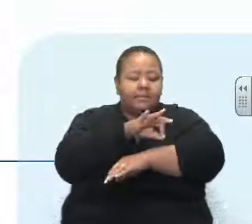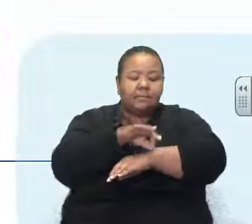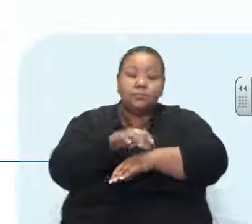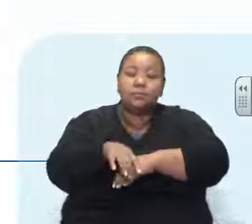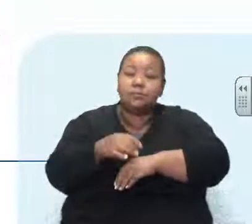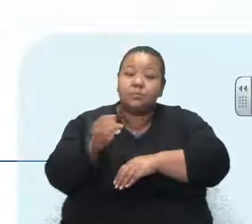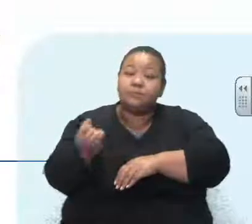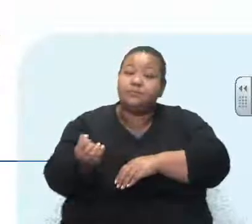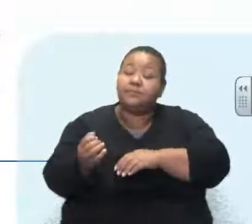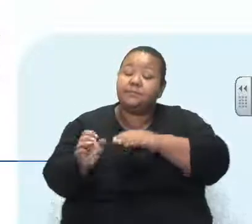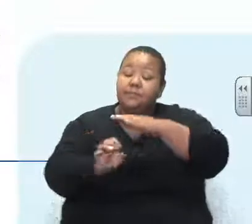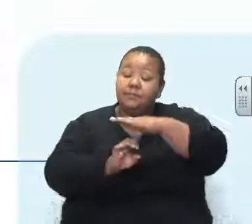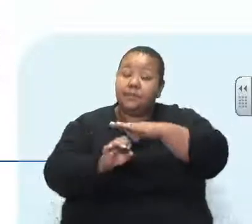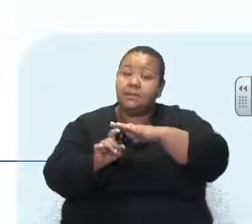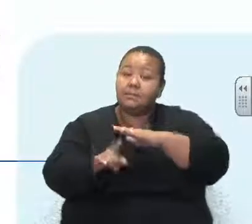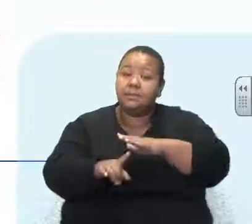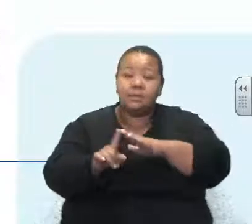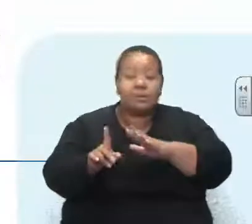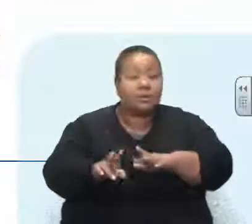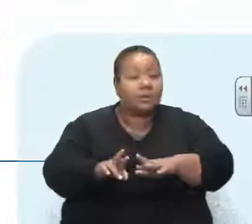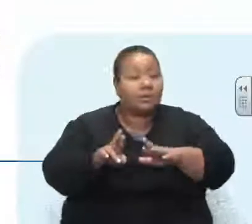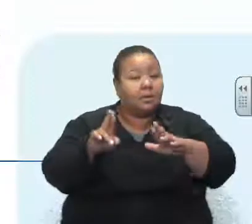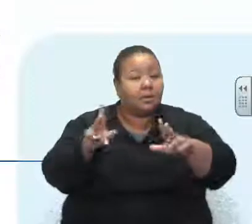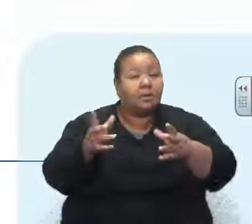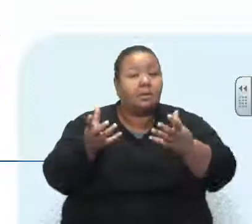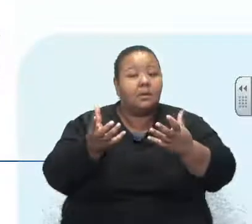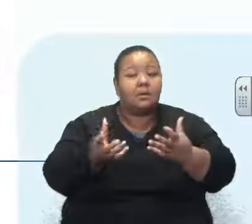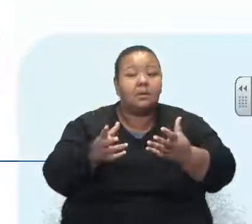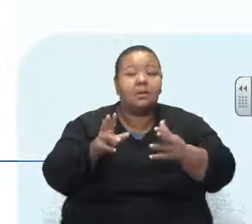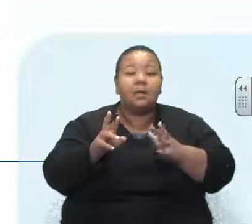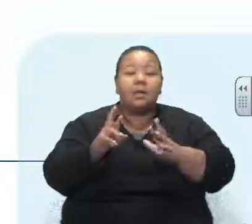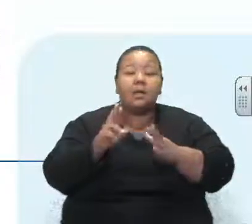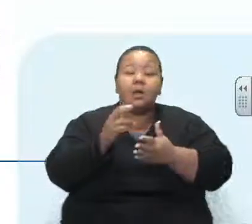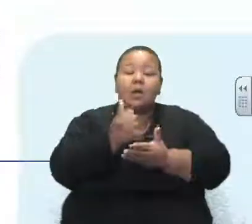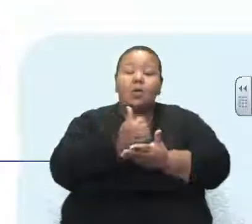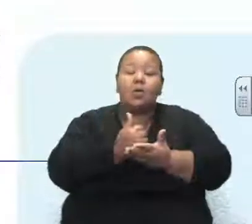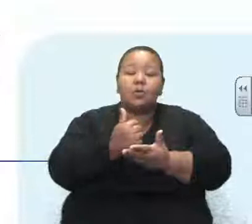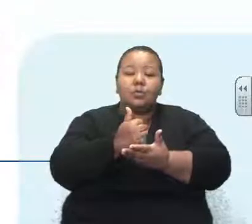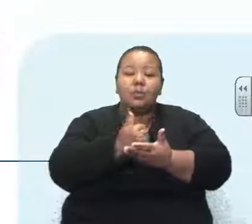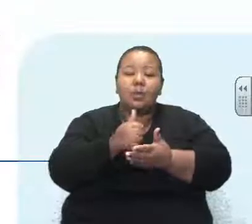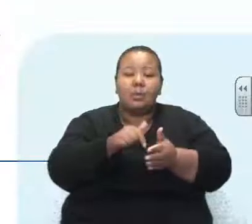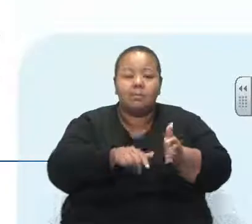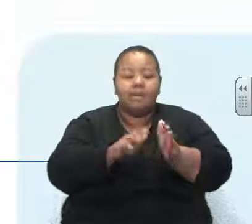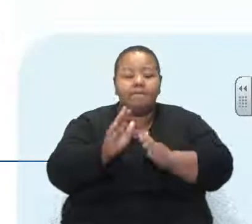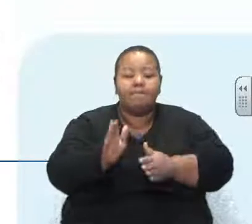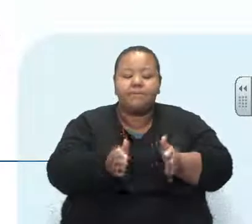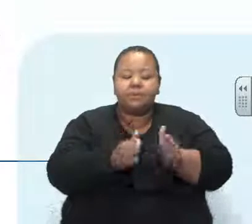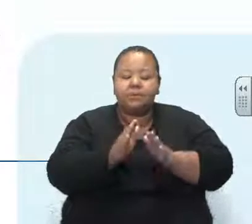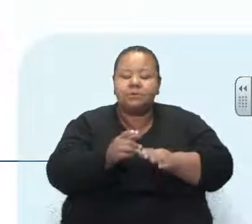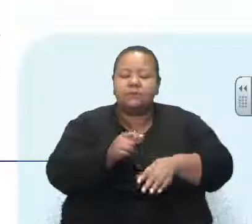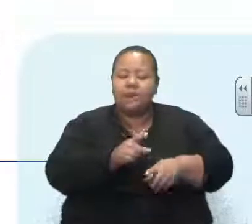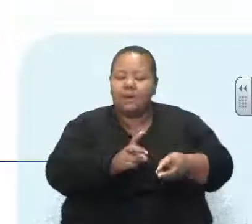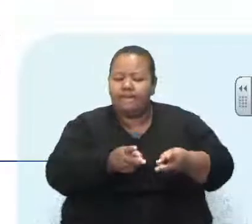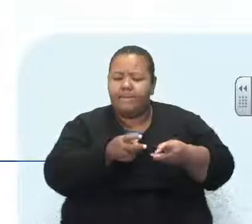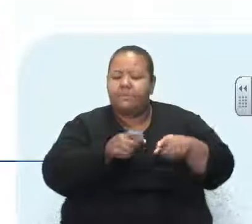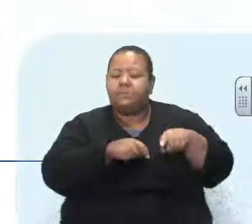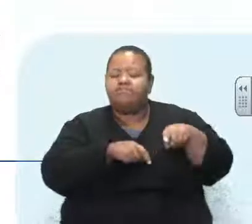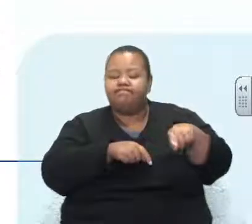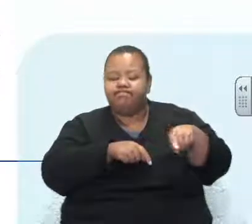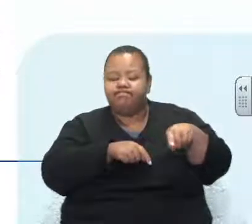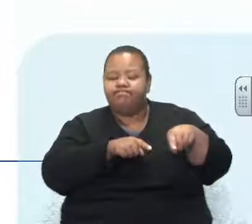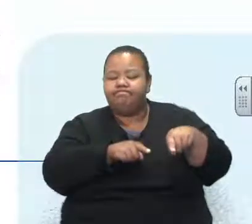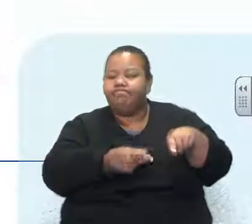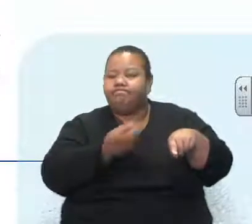Essencial não é diferente. E ela deseja controlar o setor produtivo. Ela percebeu que aquele ali é um setor que é mais indicado